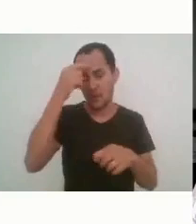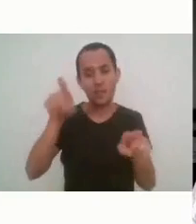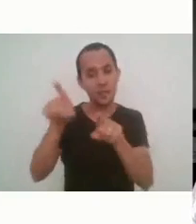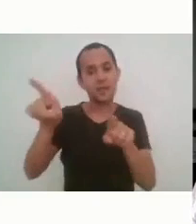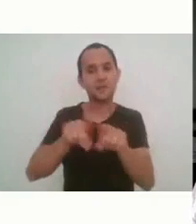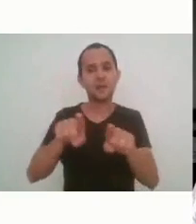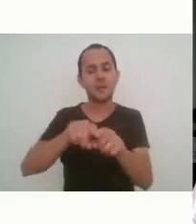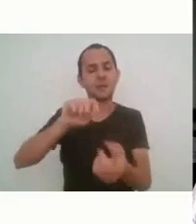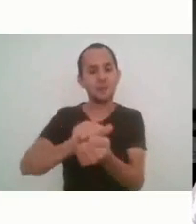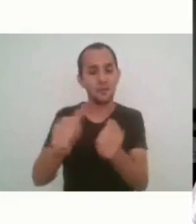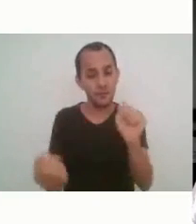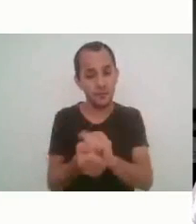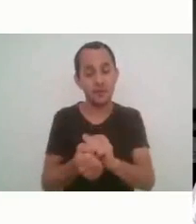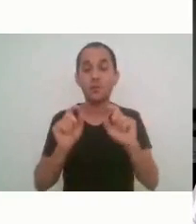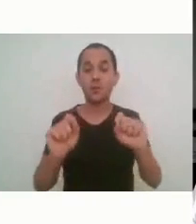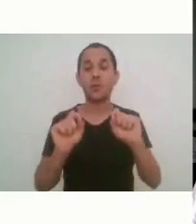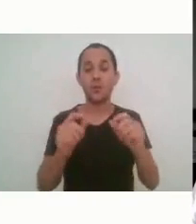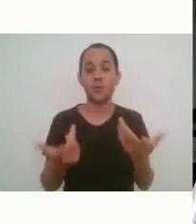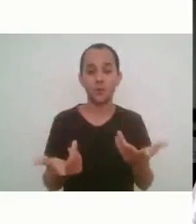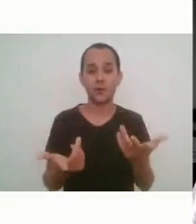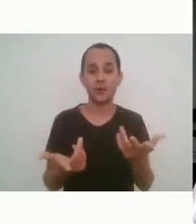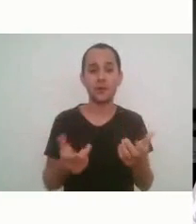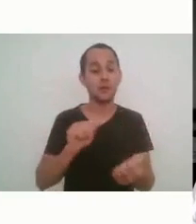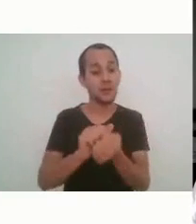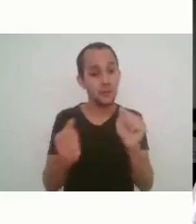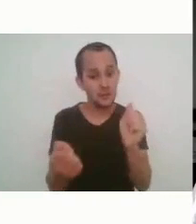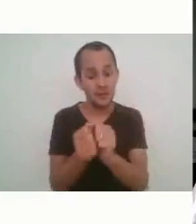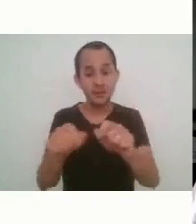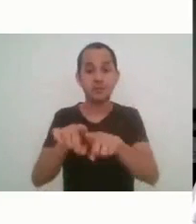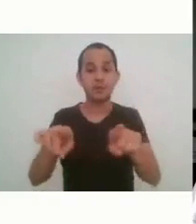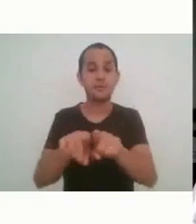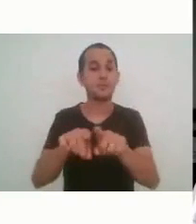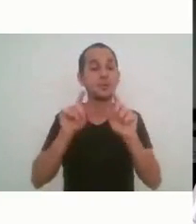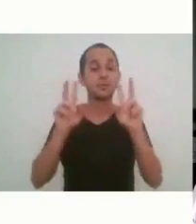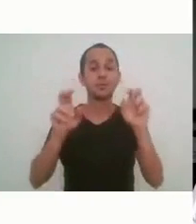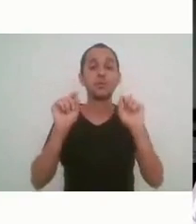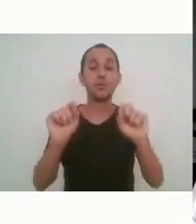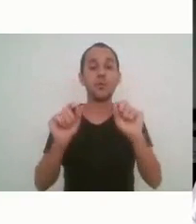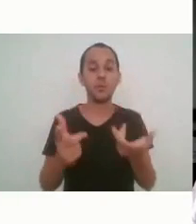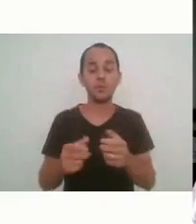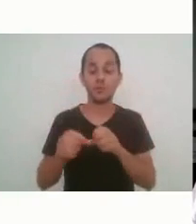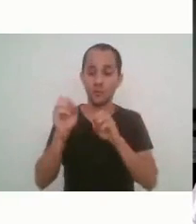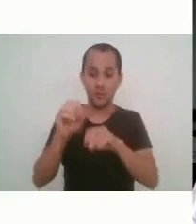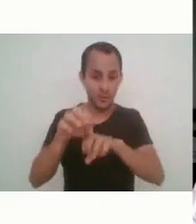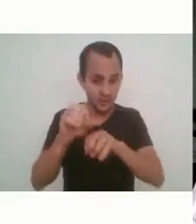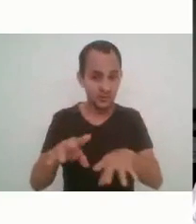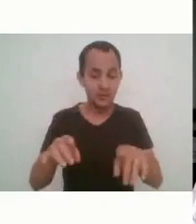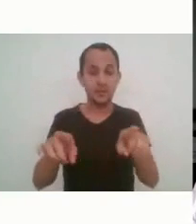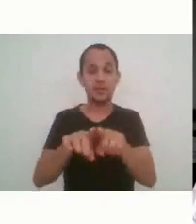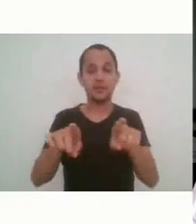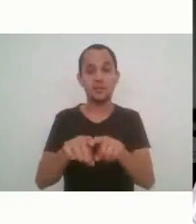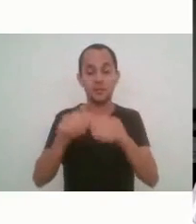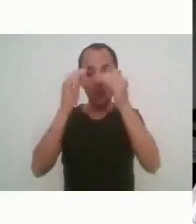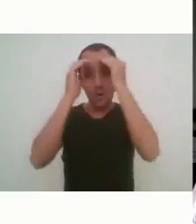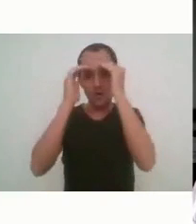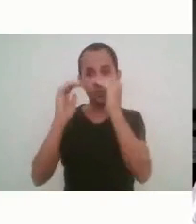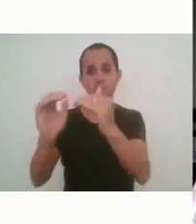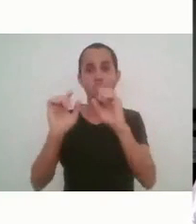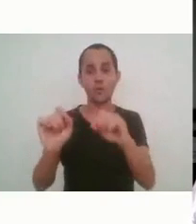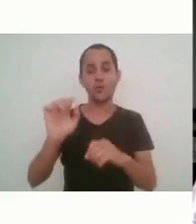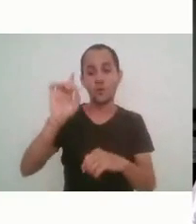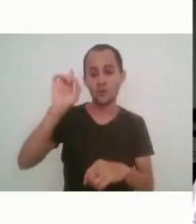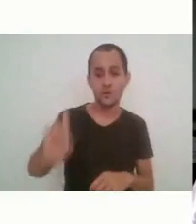vê que está se adequando também na questão do ensino, na questão do respeito ao direito do